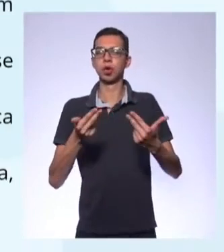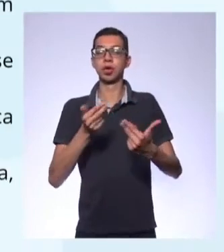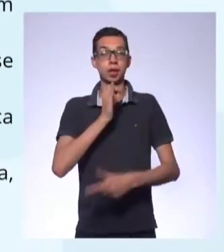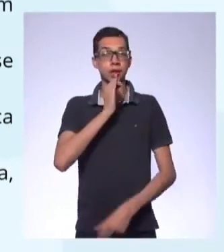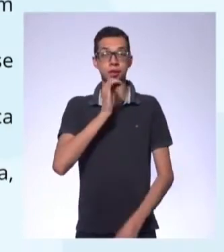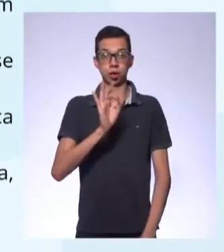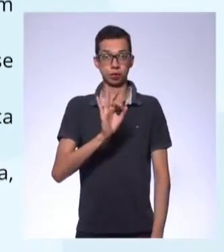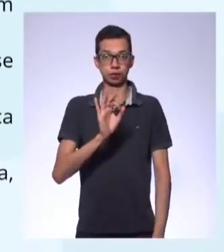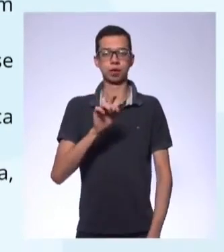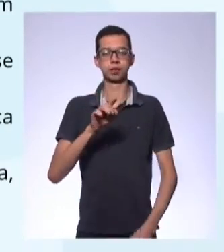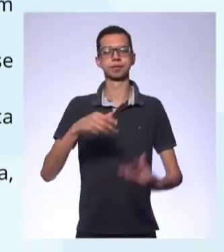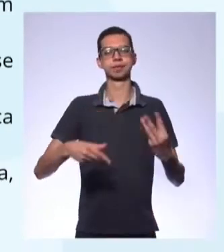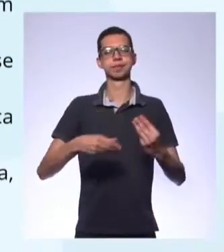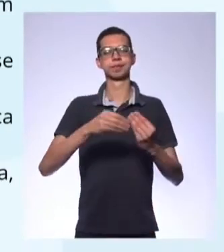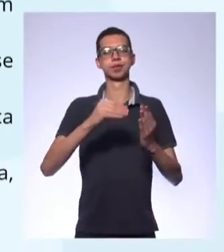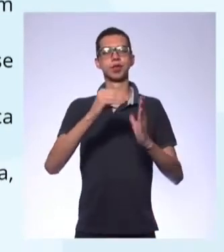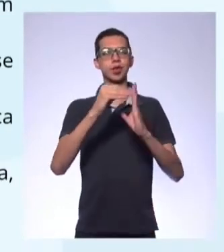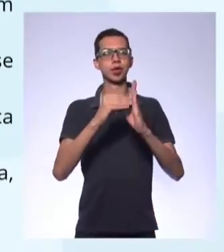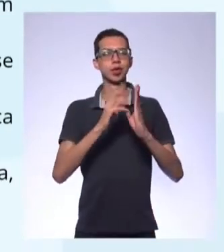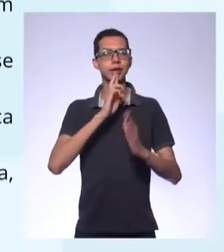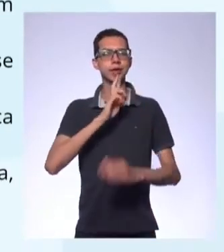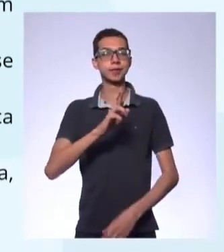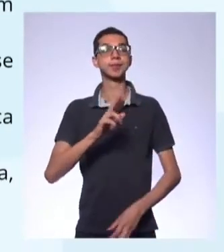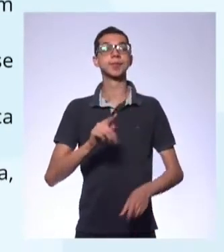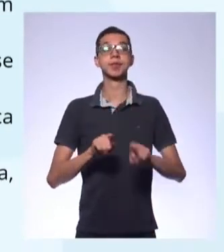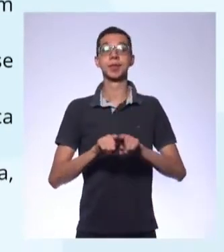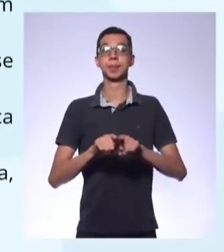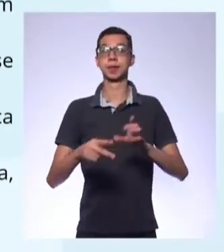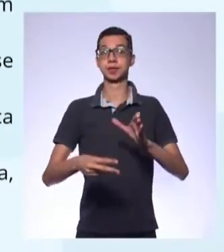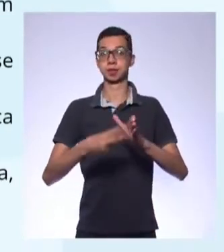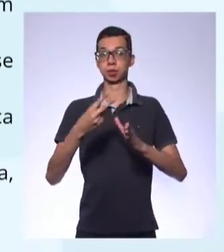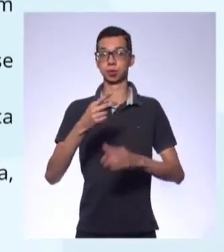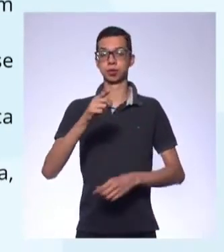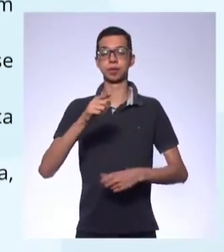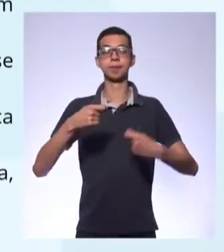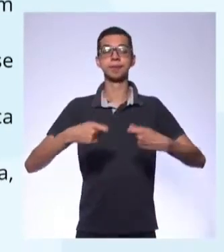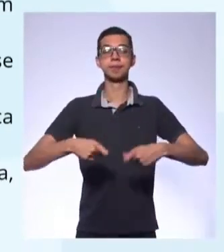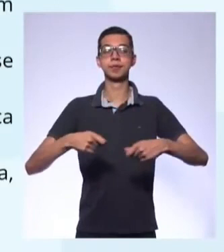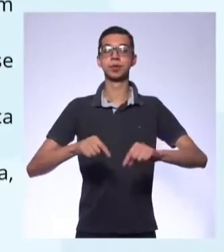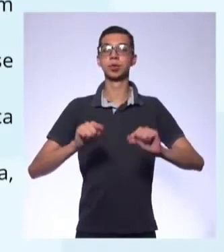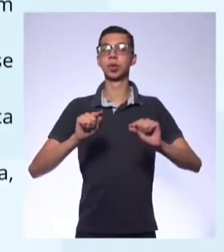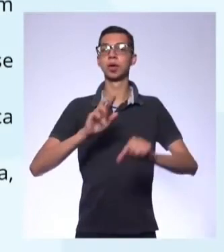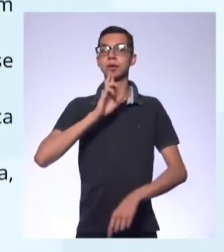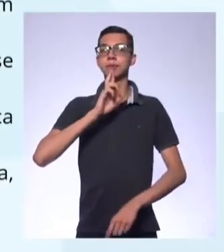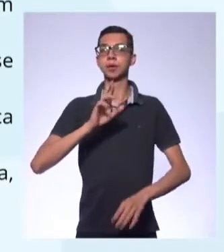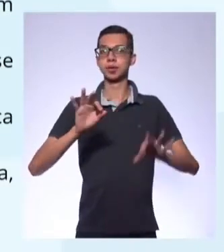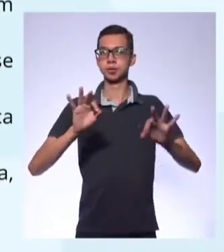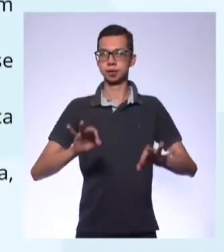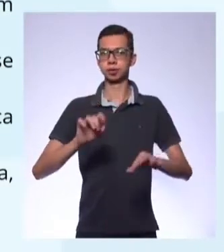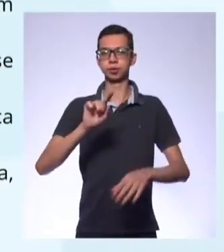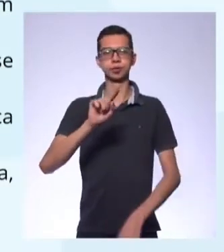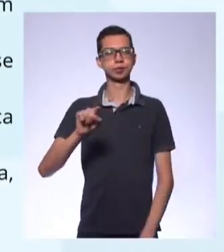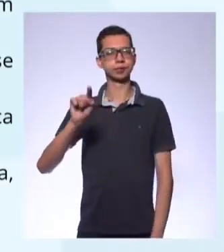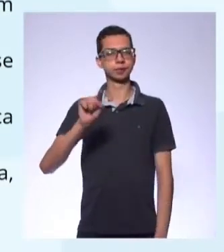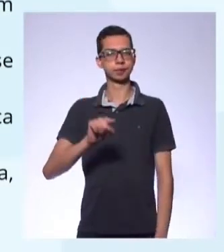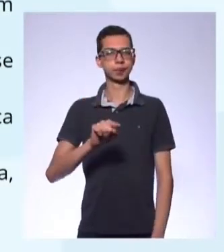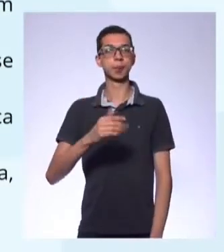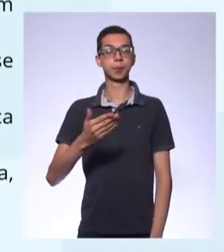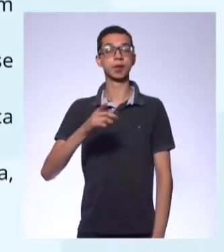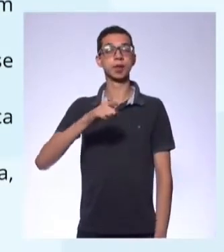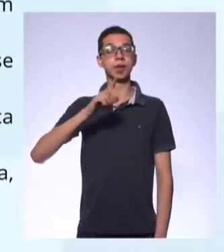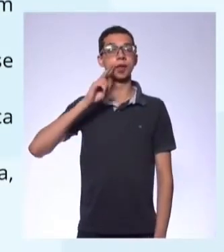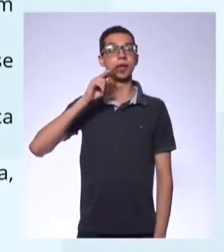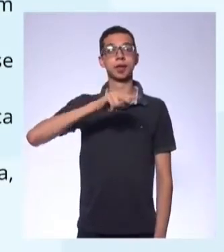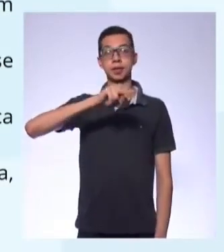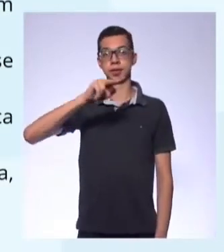para nós. E na segunda, você vai assinalar aí a resposta correta. Então, releia o texto da aula